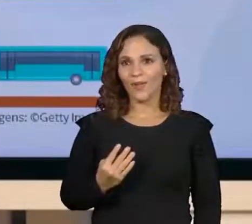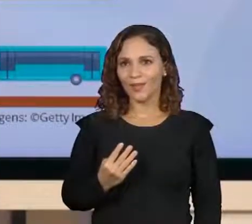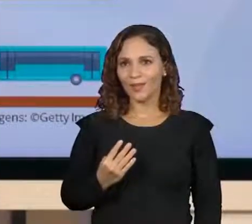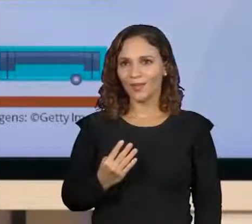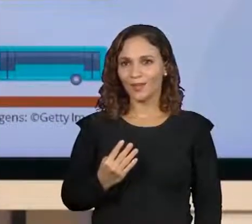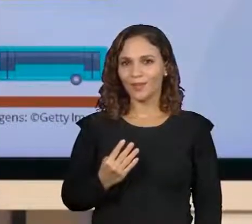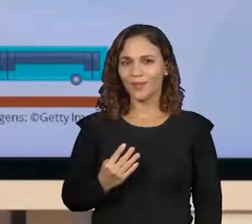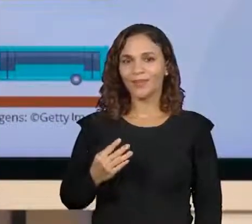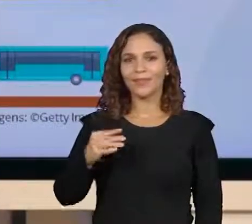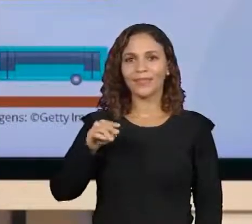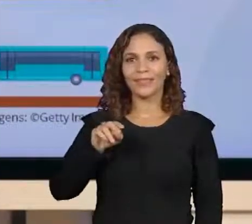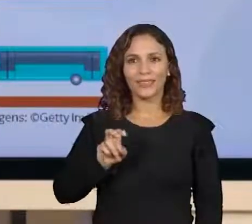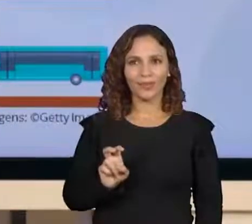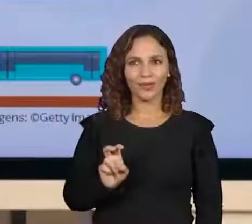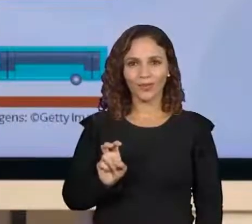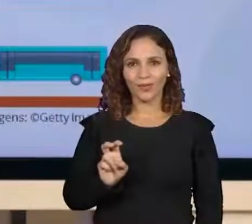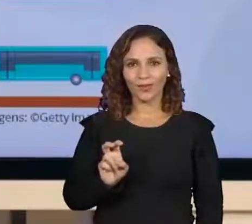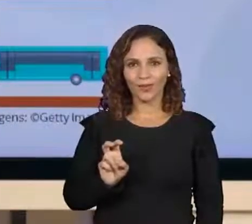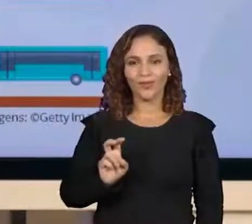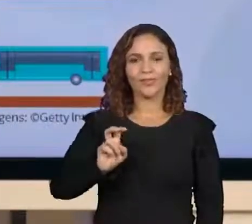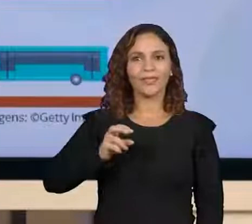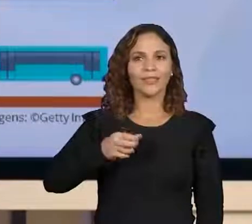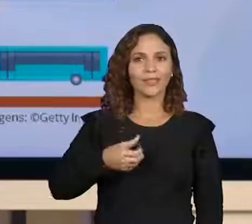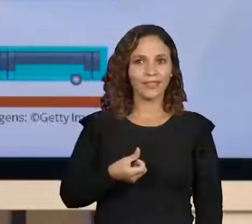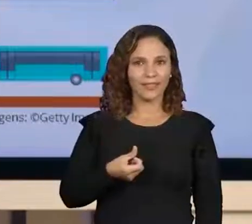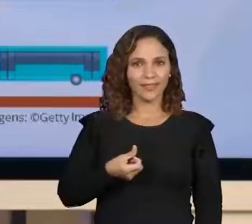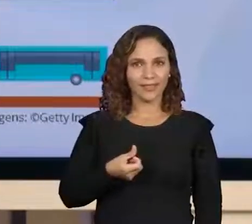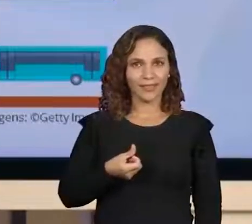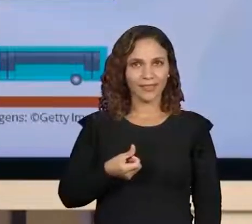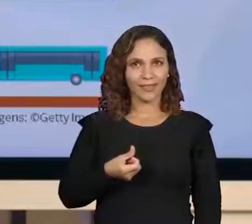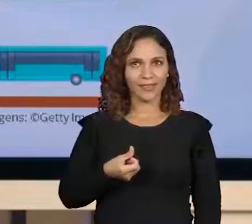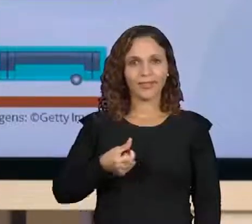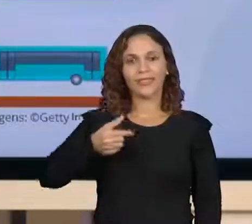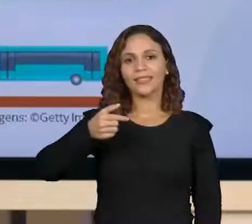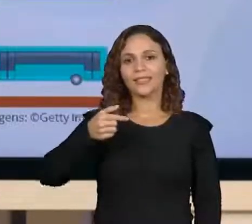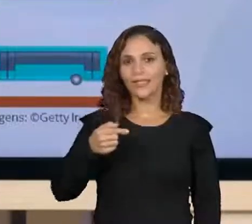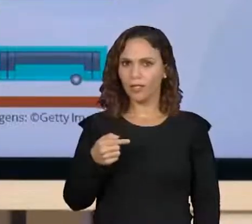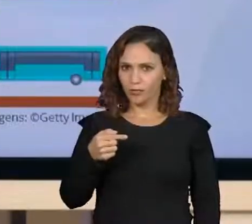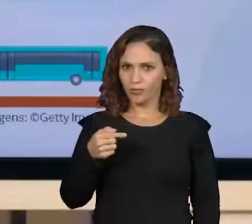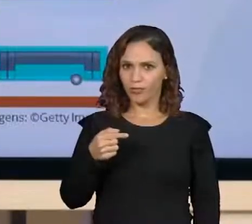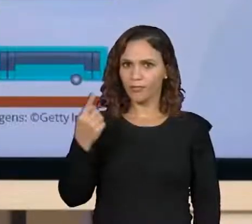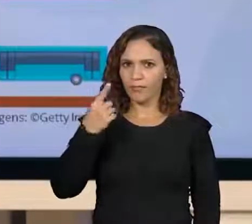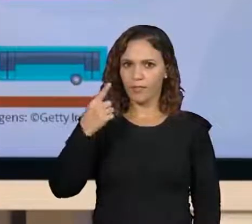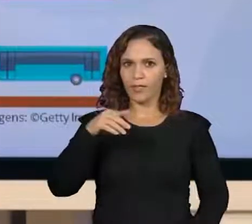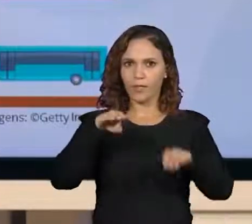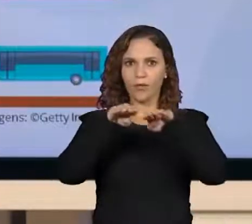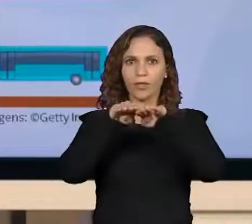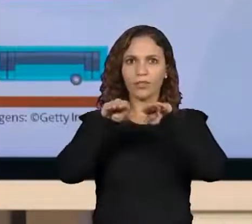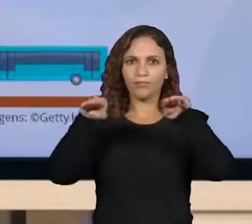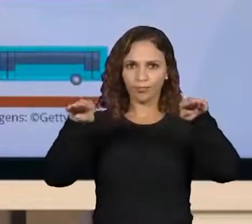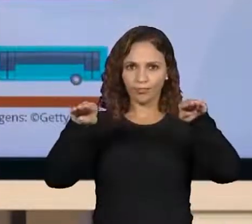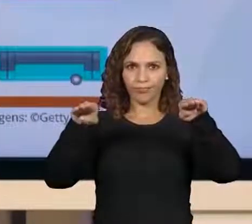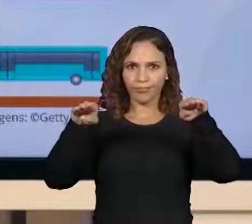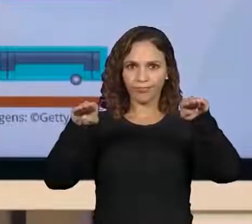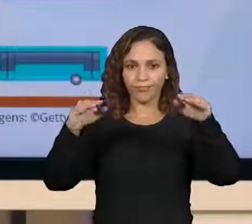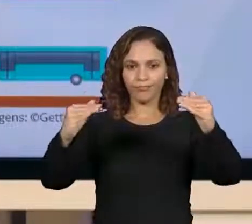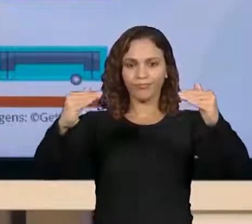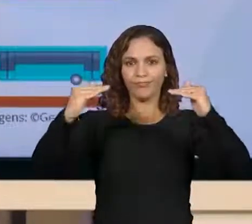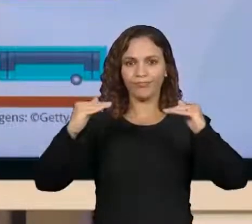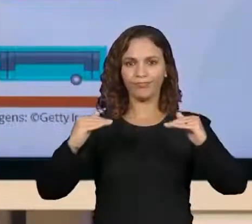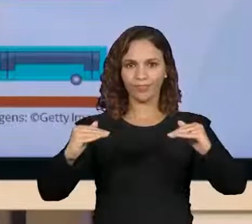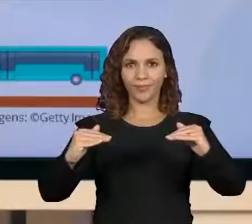4, 5, 6, 7 carrinhos. Vamos contar da